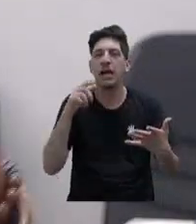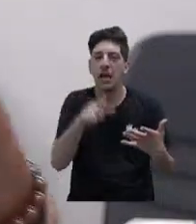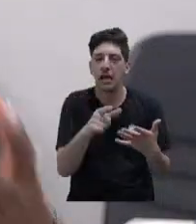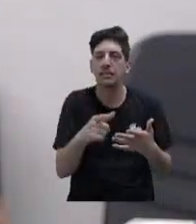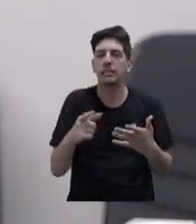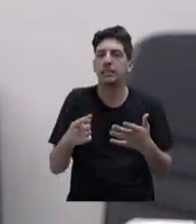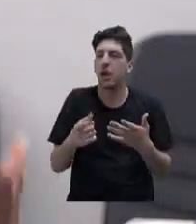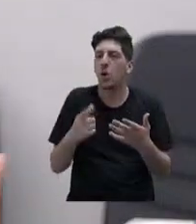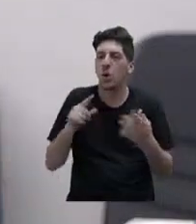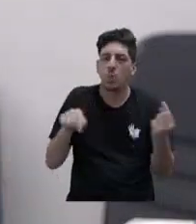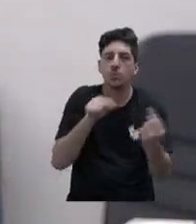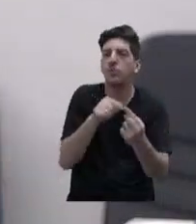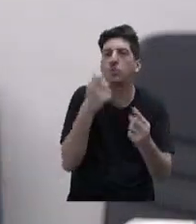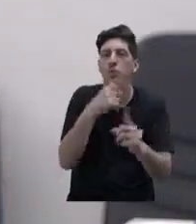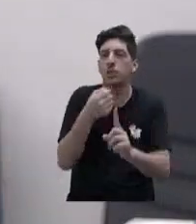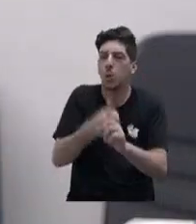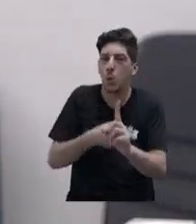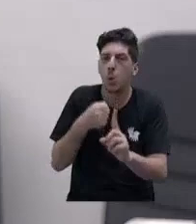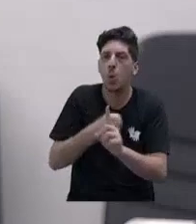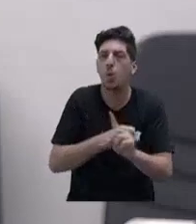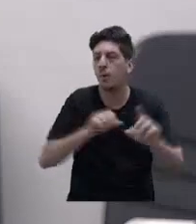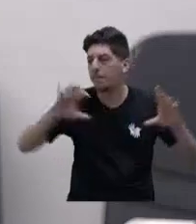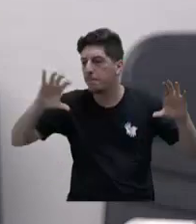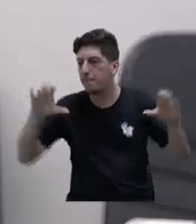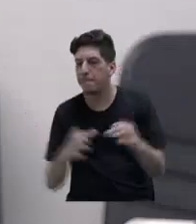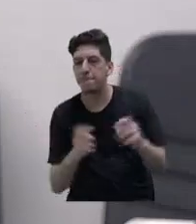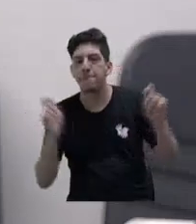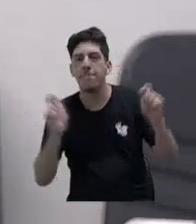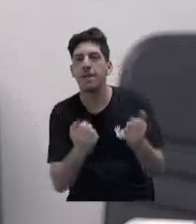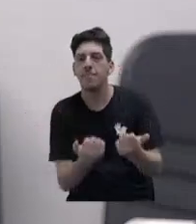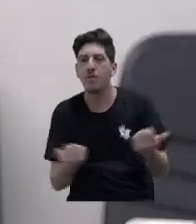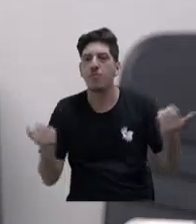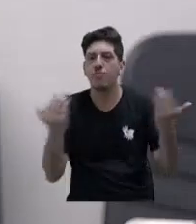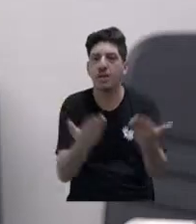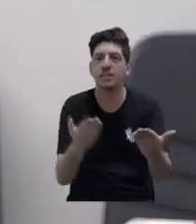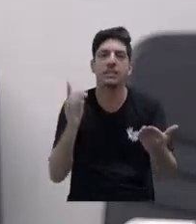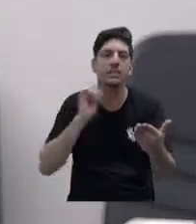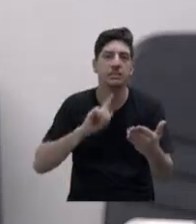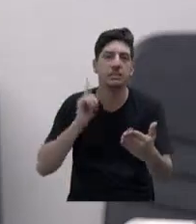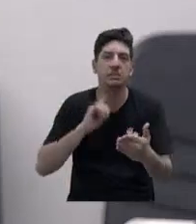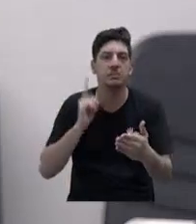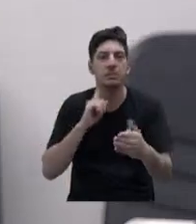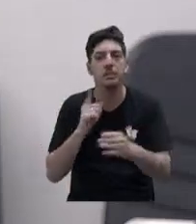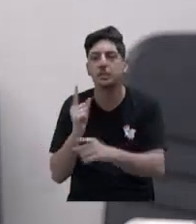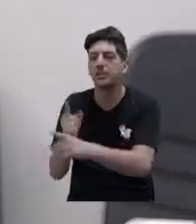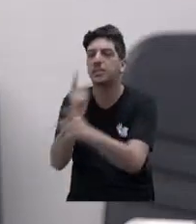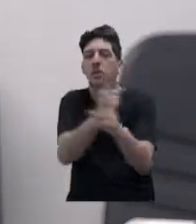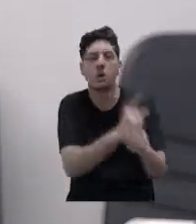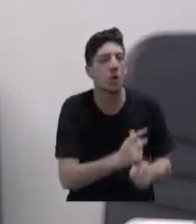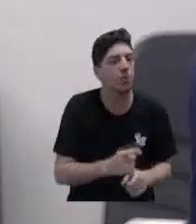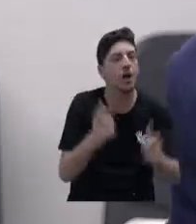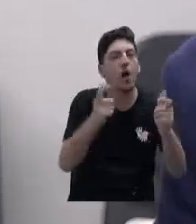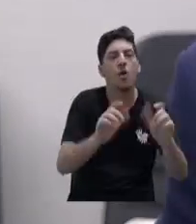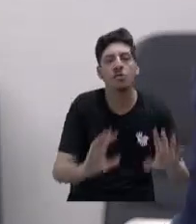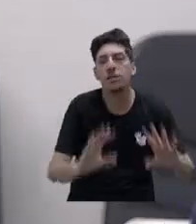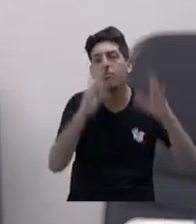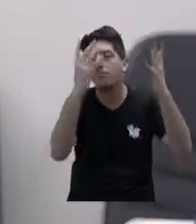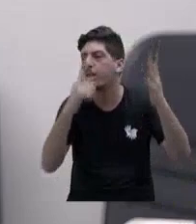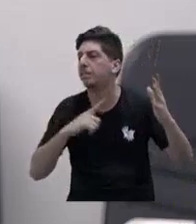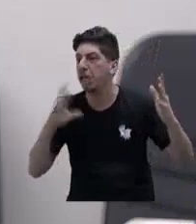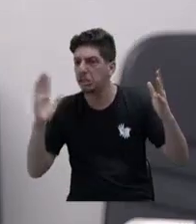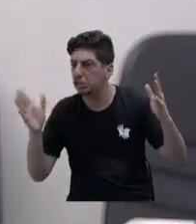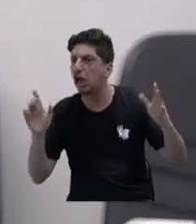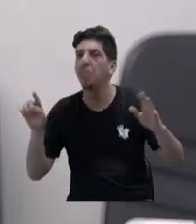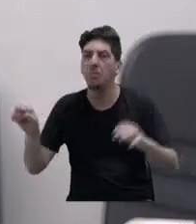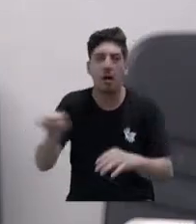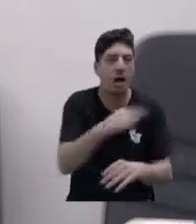construído conjuntamente, vai permitir que o Estado mapeie, de fato, onde estão as festas, que já existem no Estado, mas que